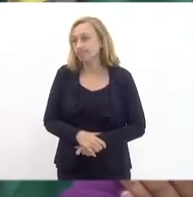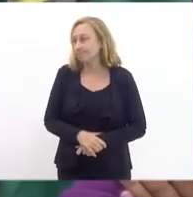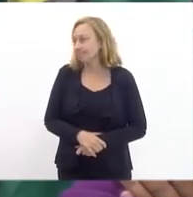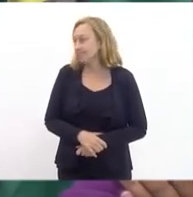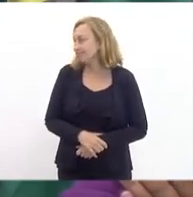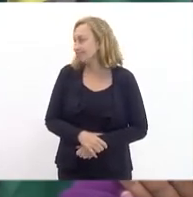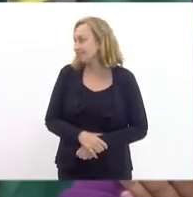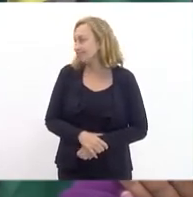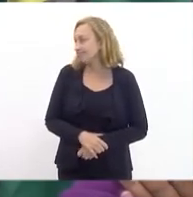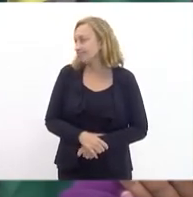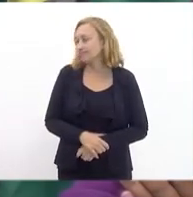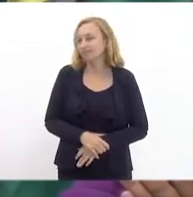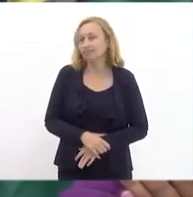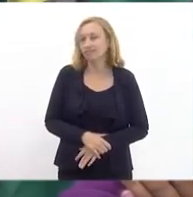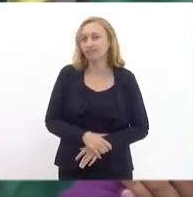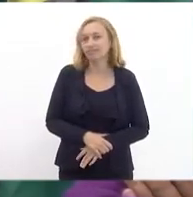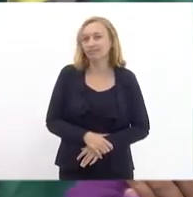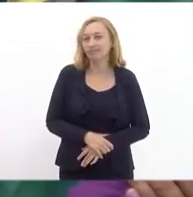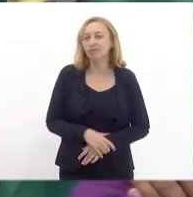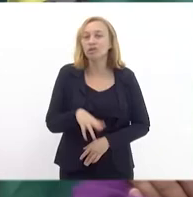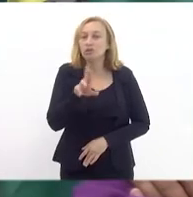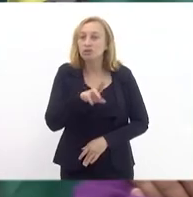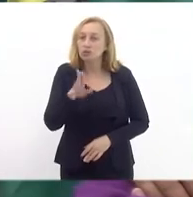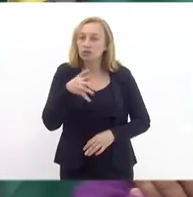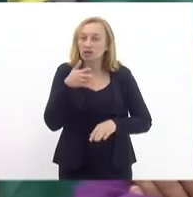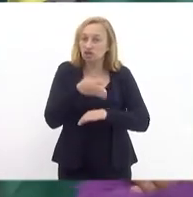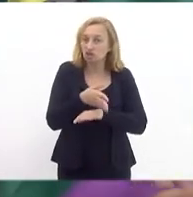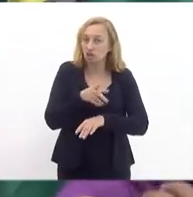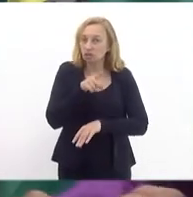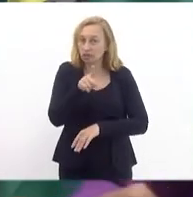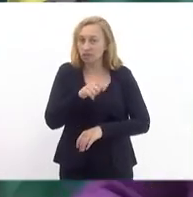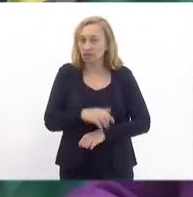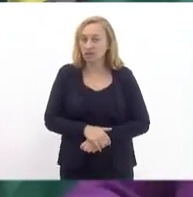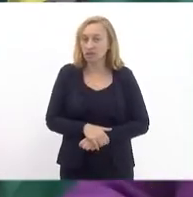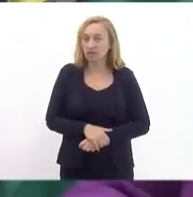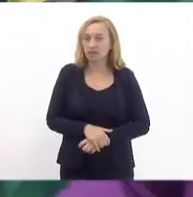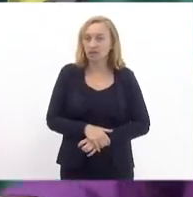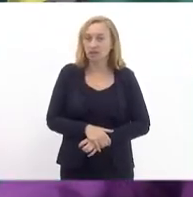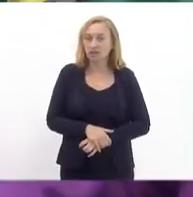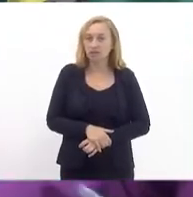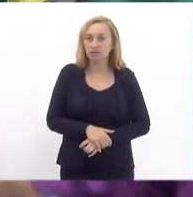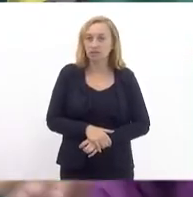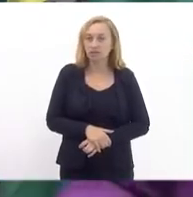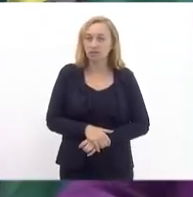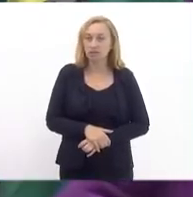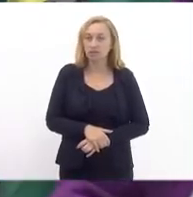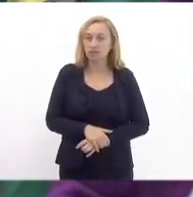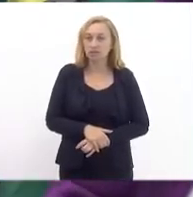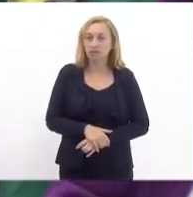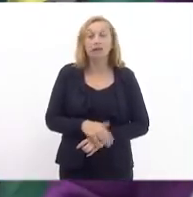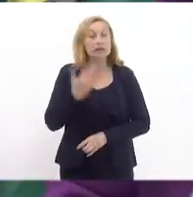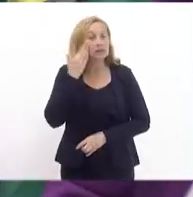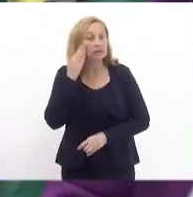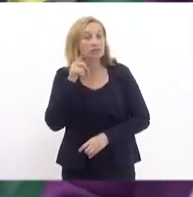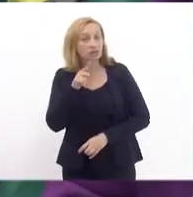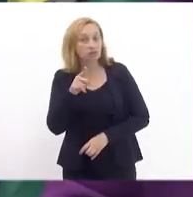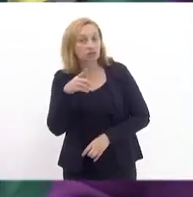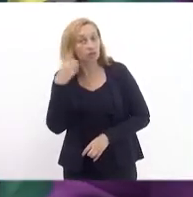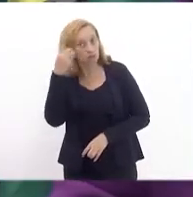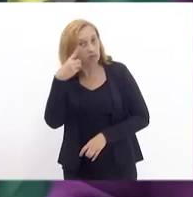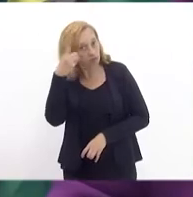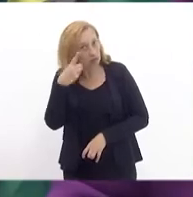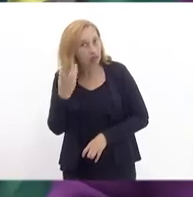dizer, o usuário chega para você, que ele entende você como parlamentar,